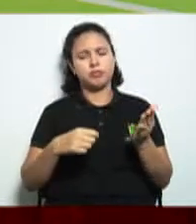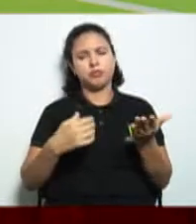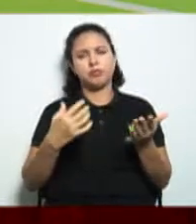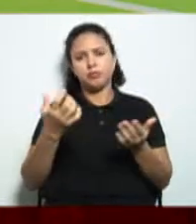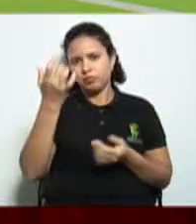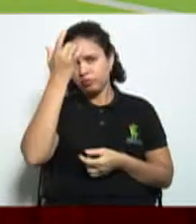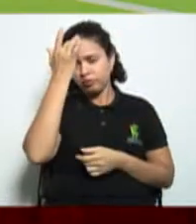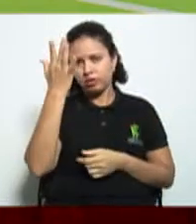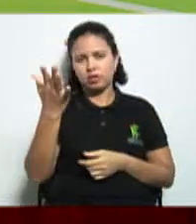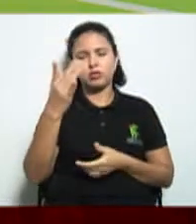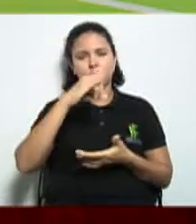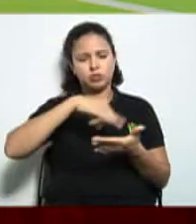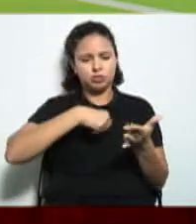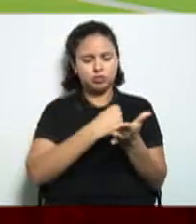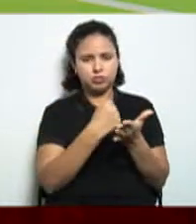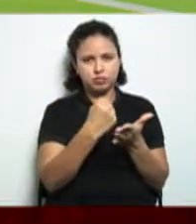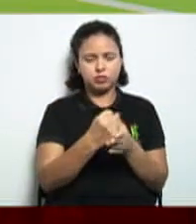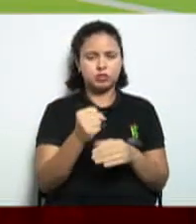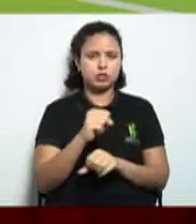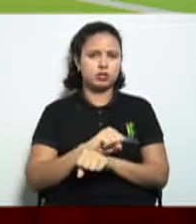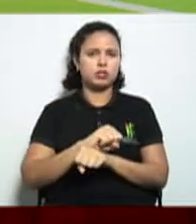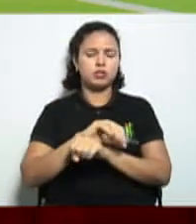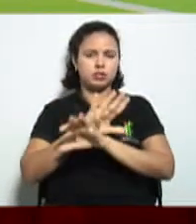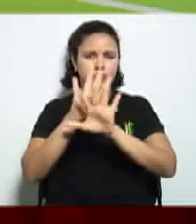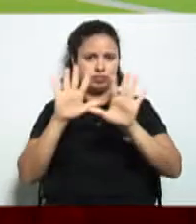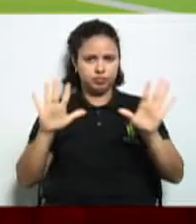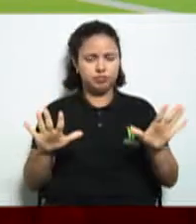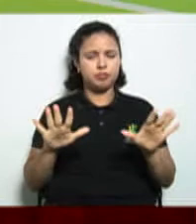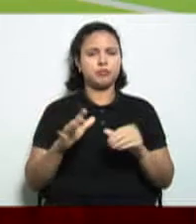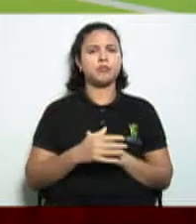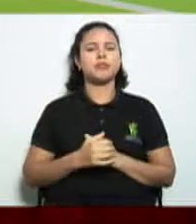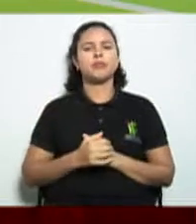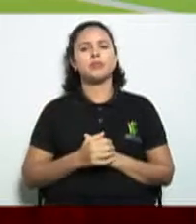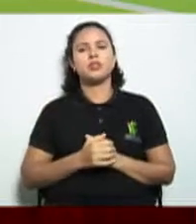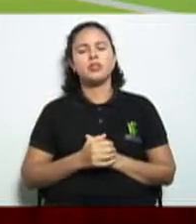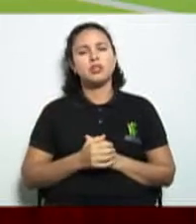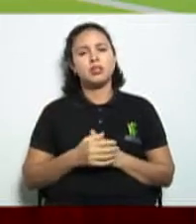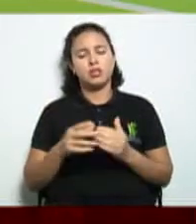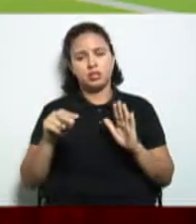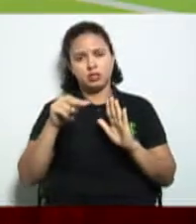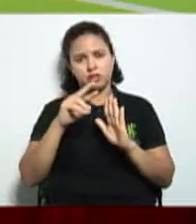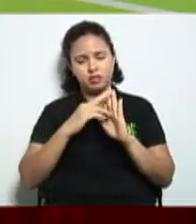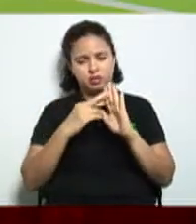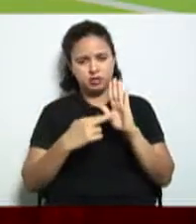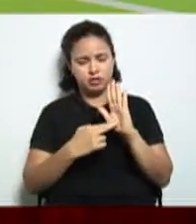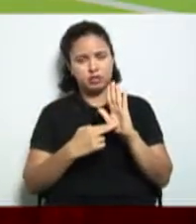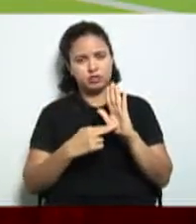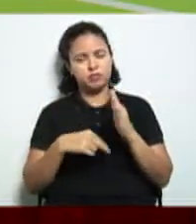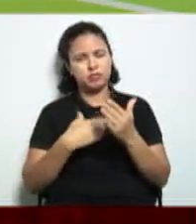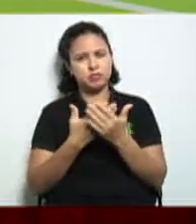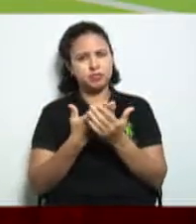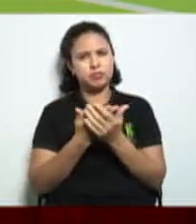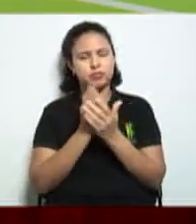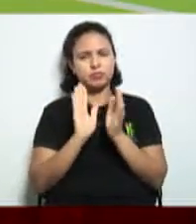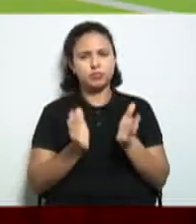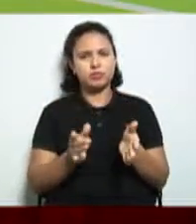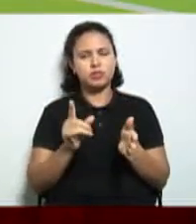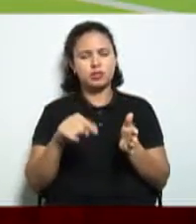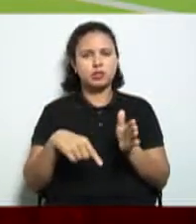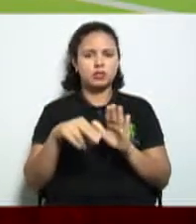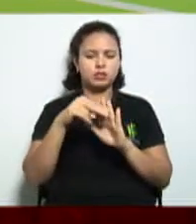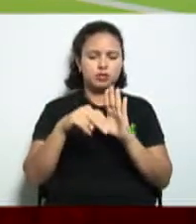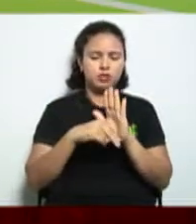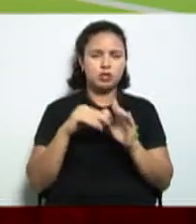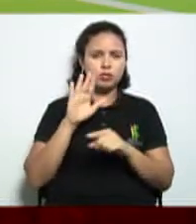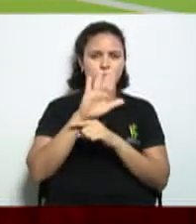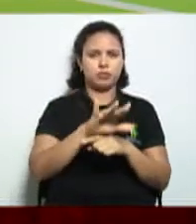o documento ficar claro. Lembra aquelas regrinhas que nós vimos lá atrás? Clareza, concisão. E essas normas ajudam esse documento